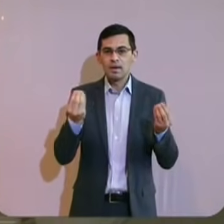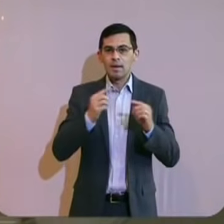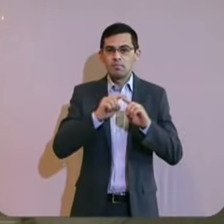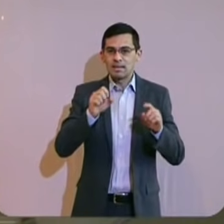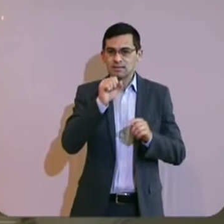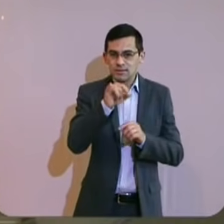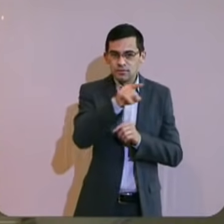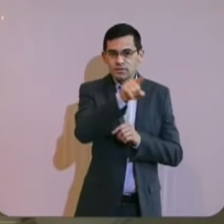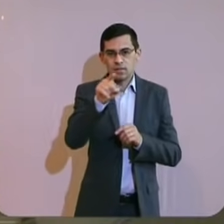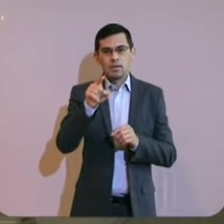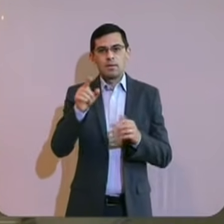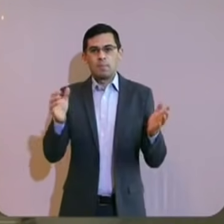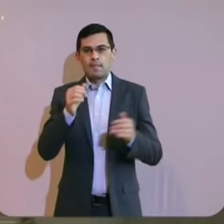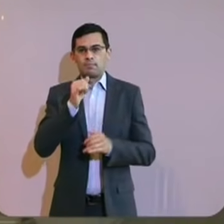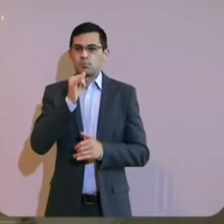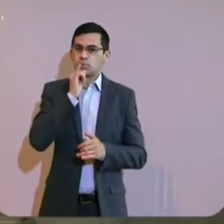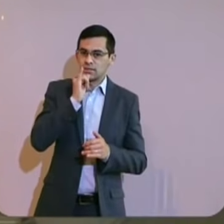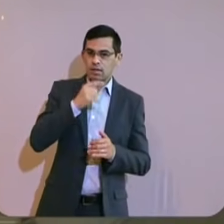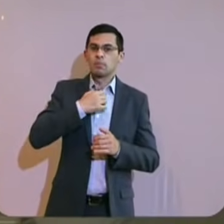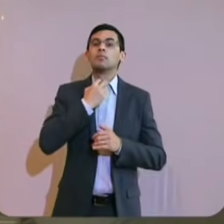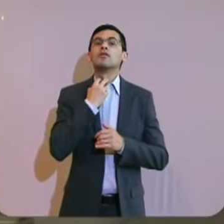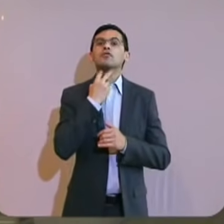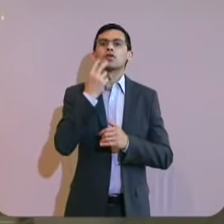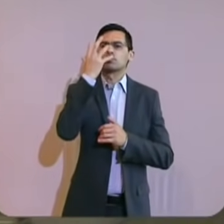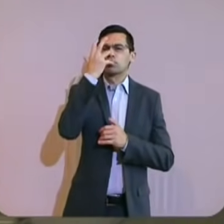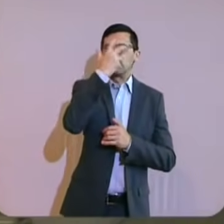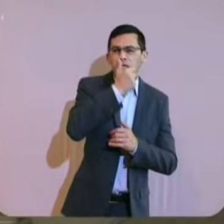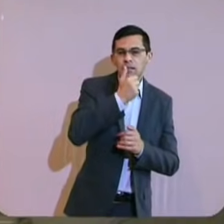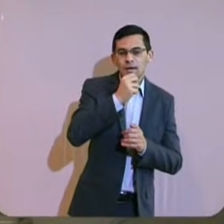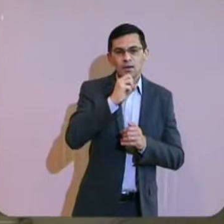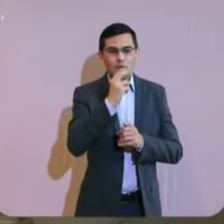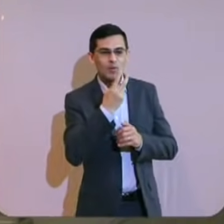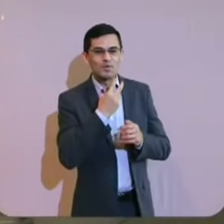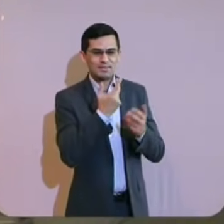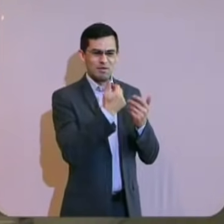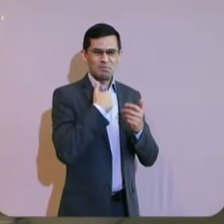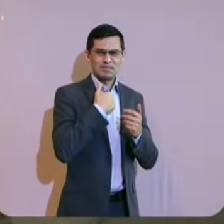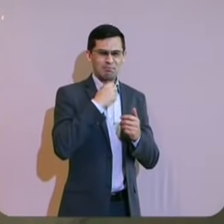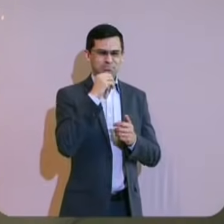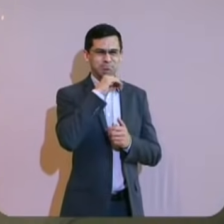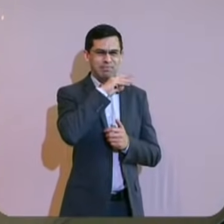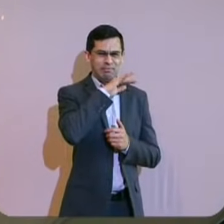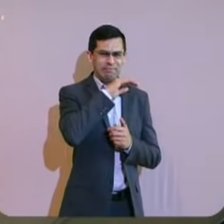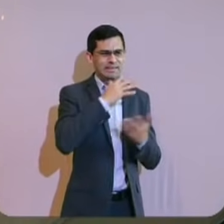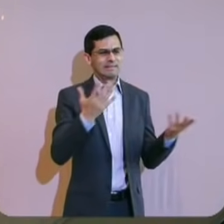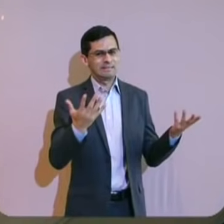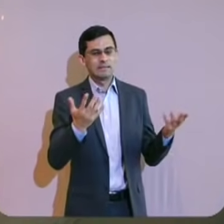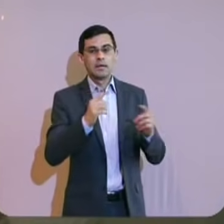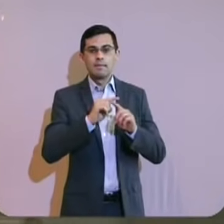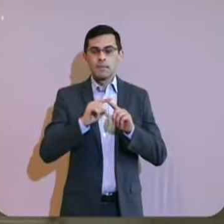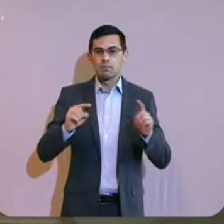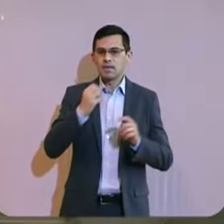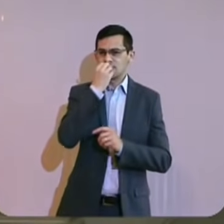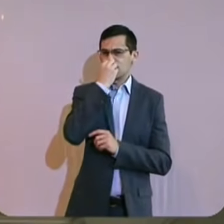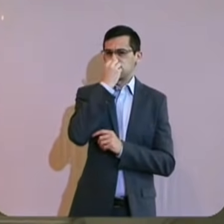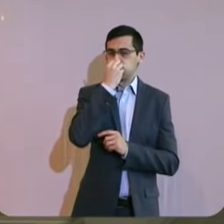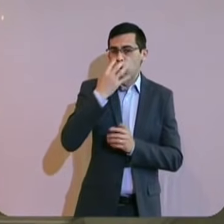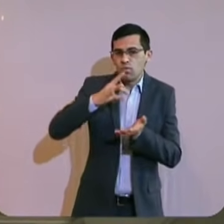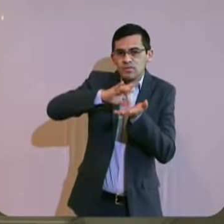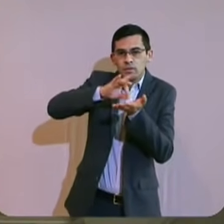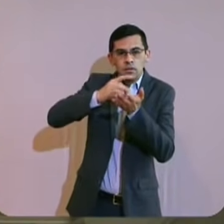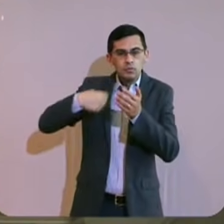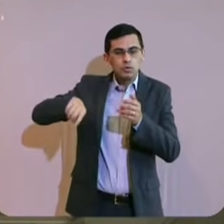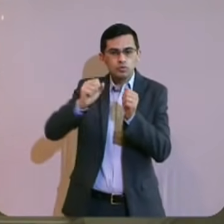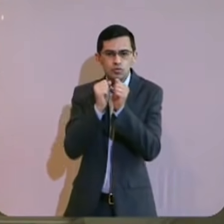você tem uma voz bonita, mas que nem a minha, assim, tá lascado, tem jeito. Então, assim, é muito bom a gente